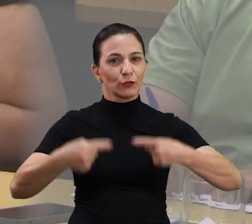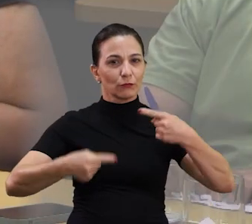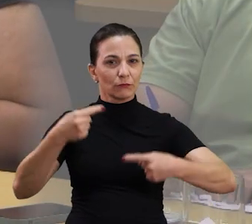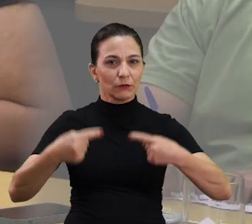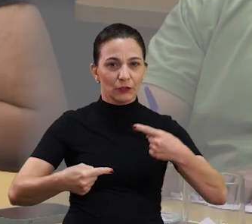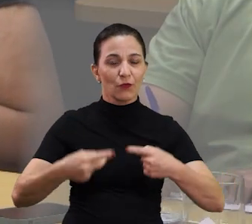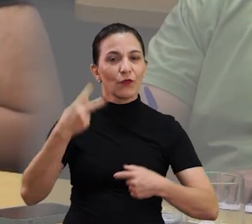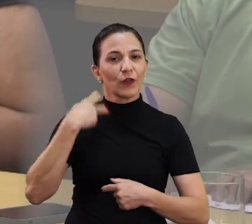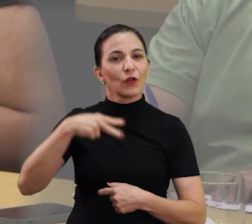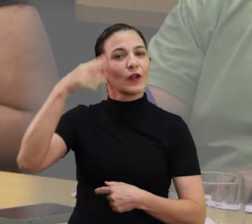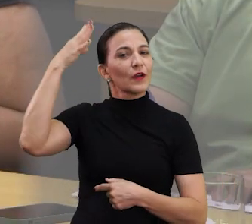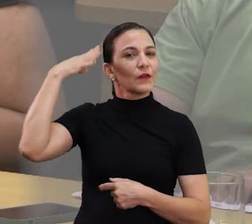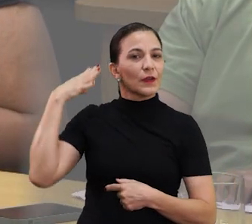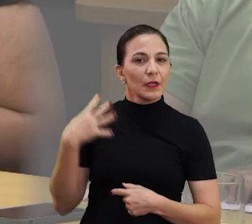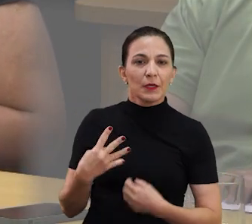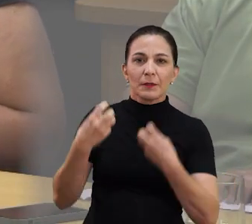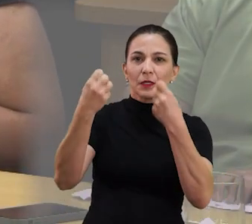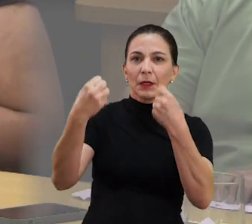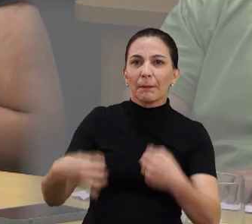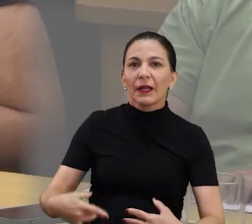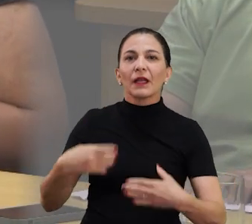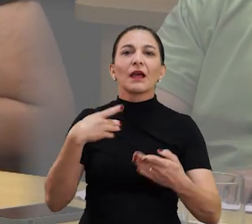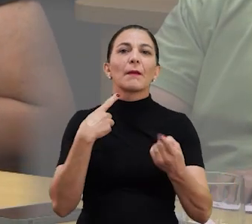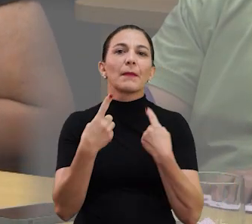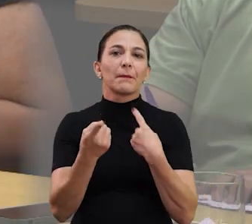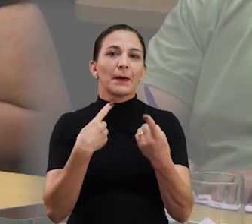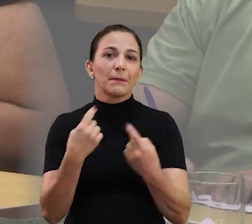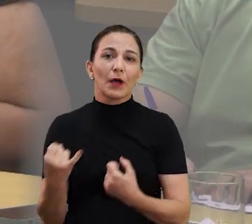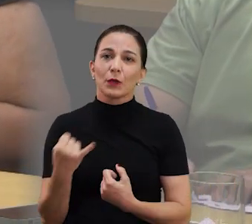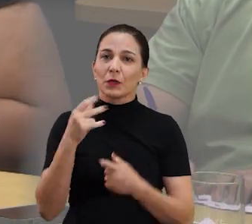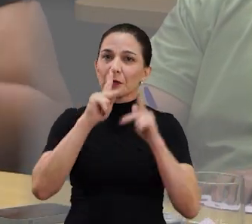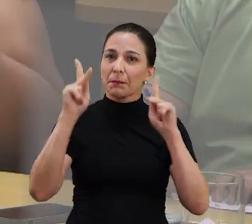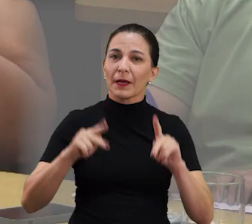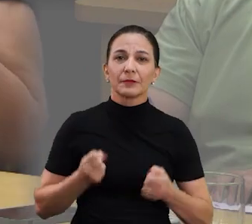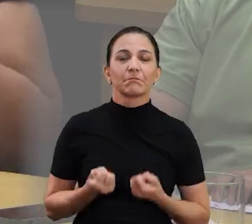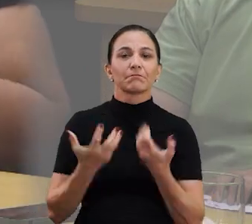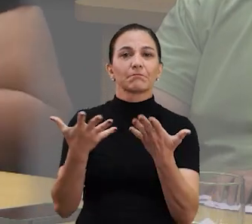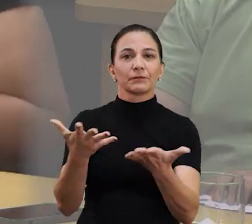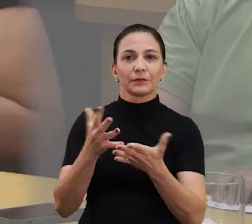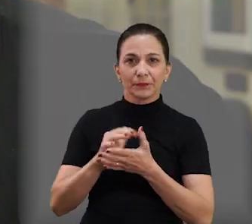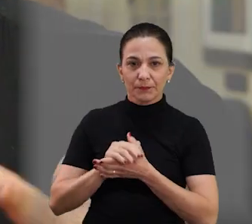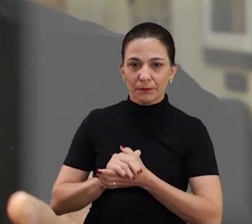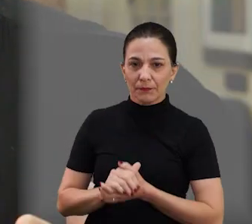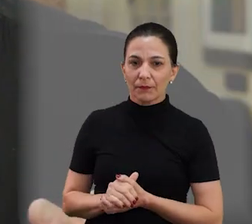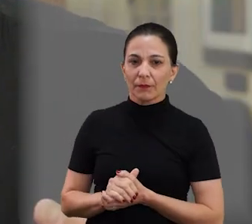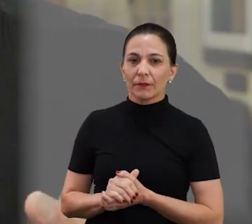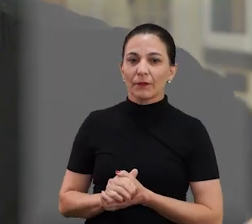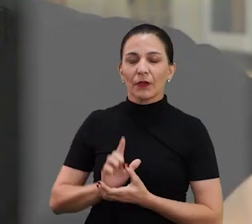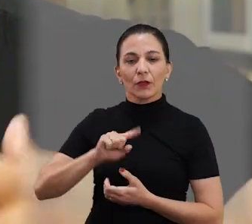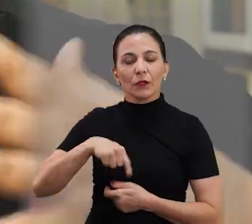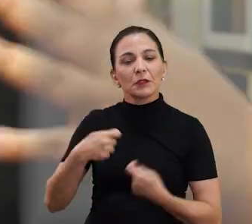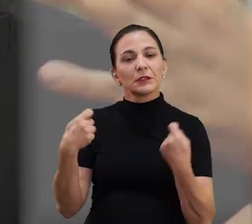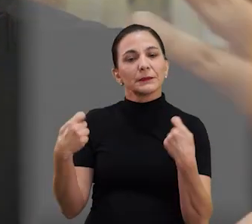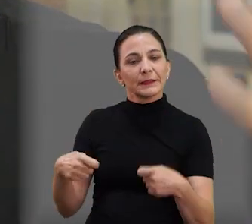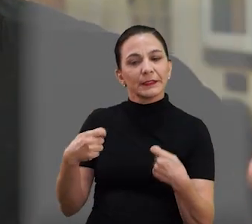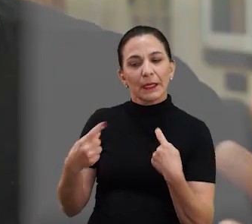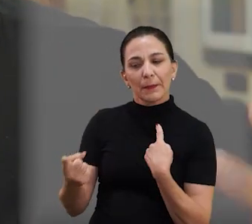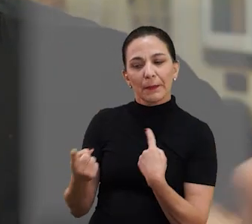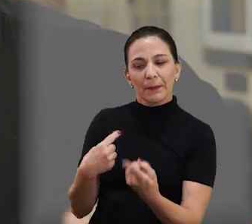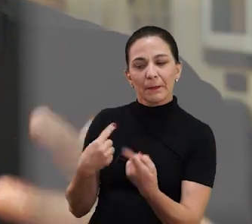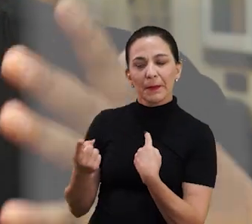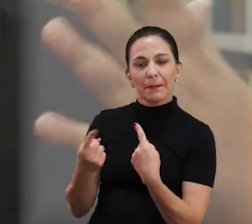Felipa reforça a necessidade de diálogos como ferramenta para a construção da Paz precisamos em grande